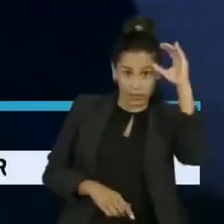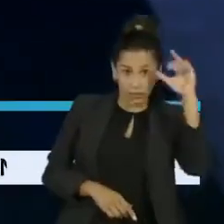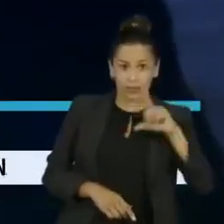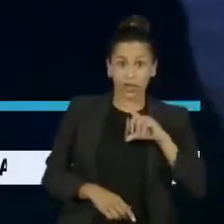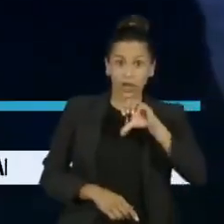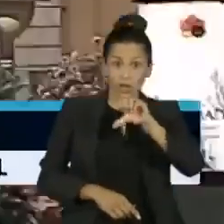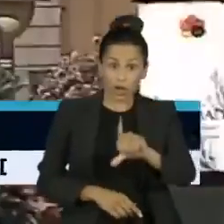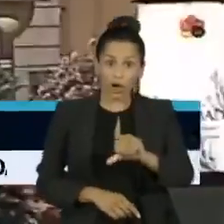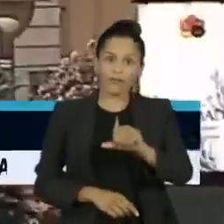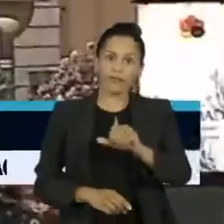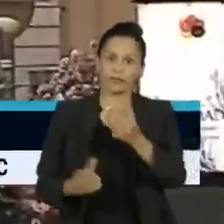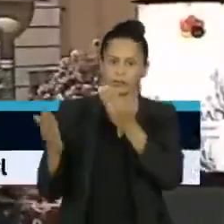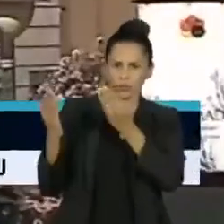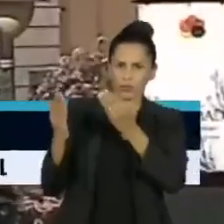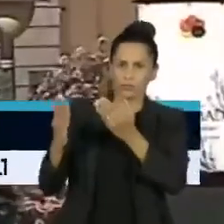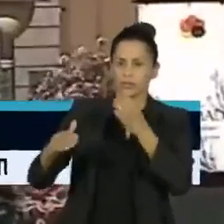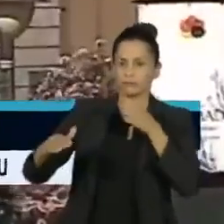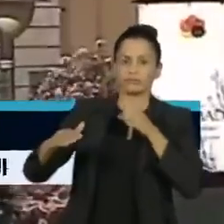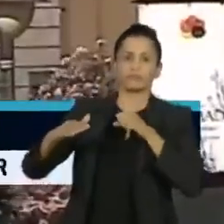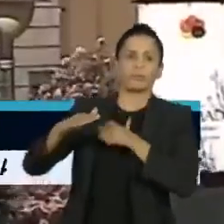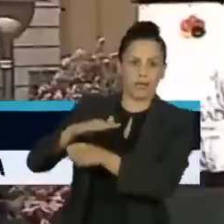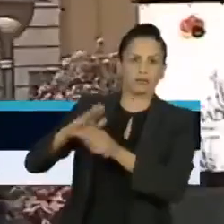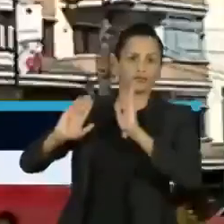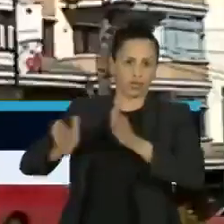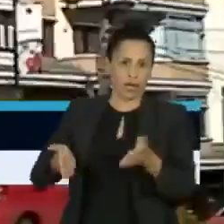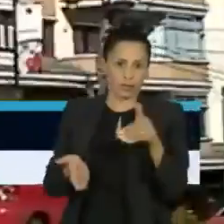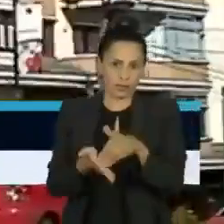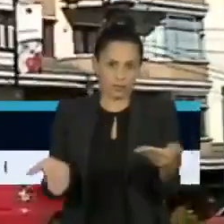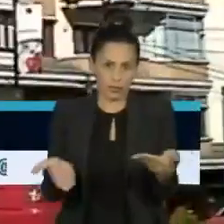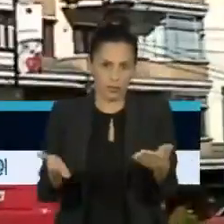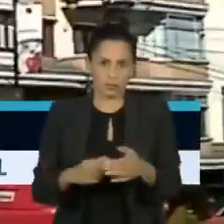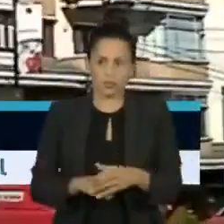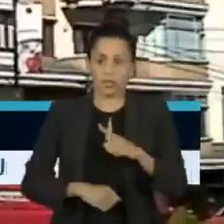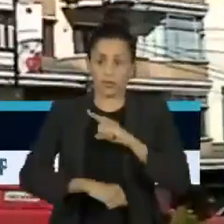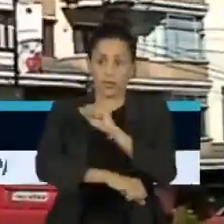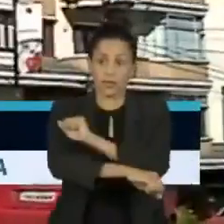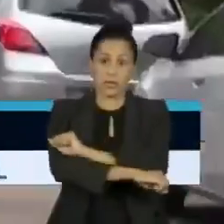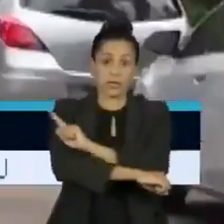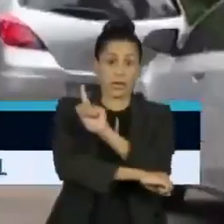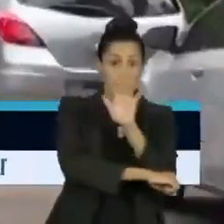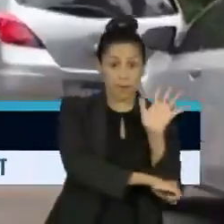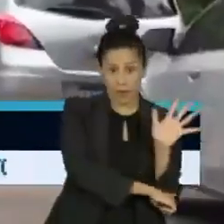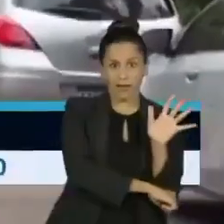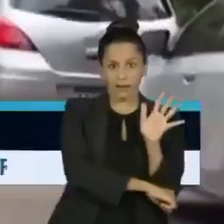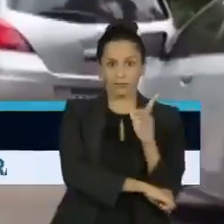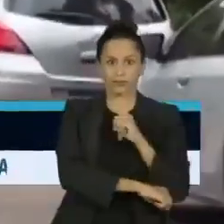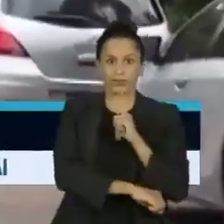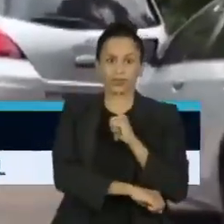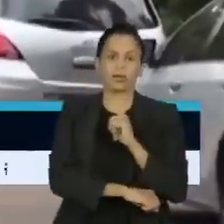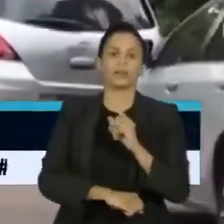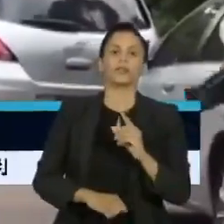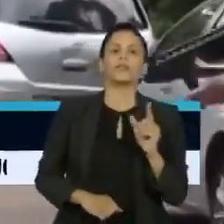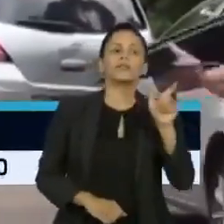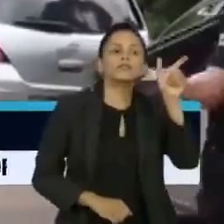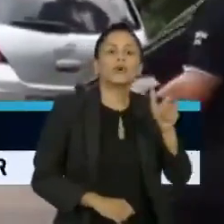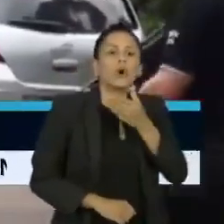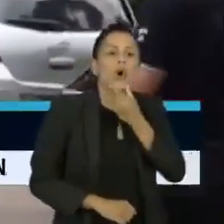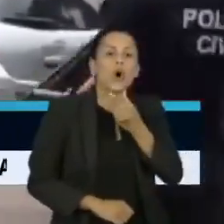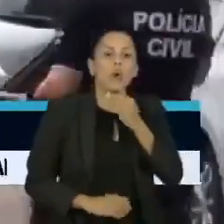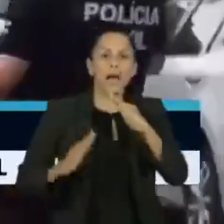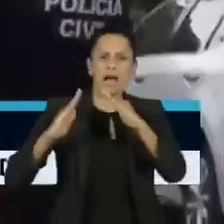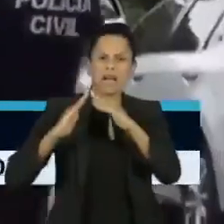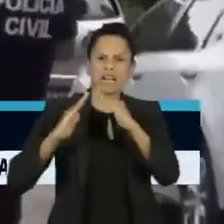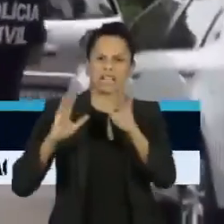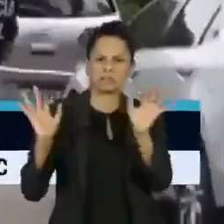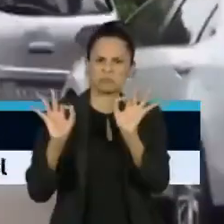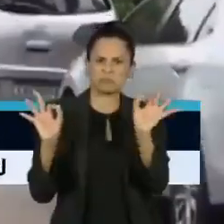presos até agora. As últimas prisões aconteceram em Gramado, na Serra Gaúcha. Um homem estava em uma casa de luxo que teria